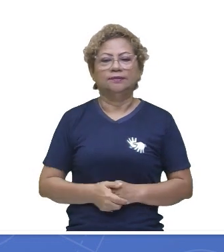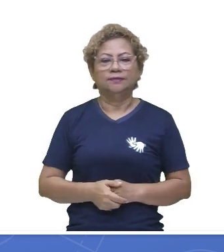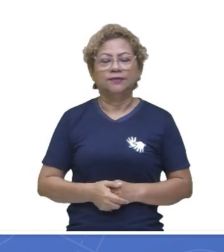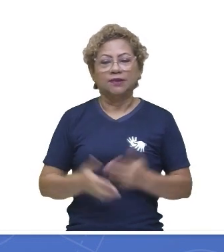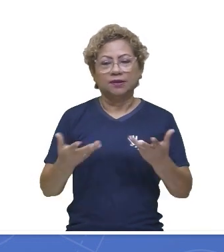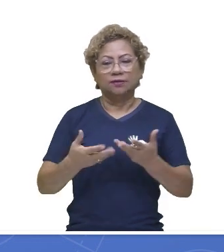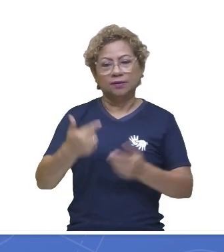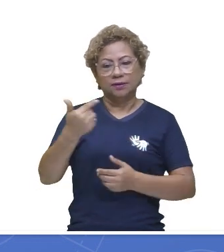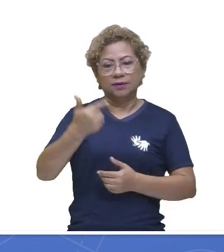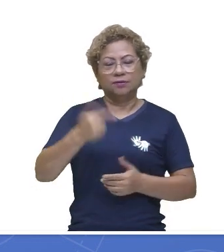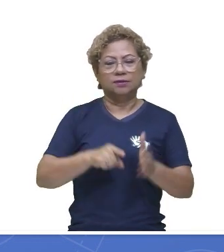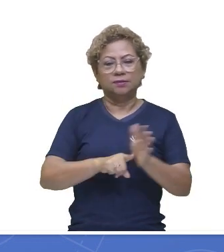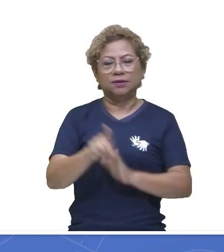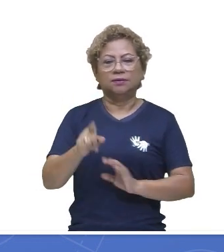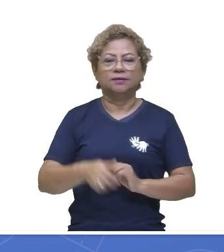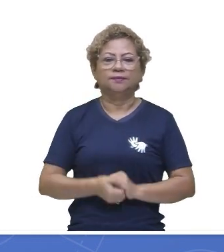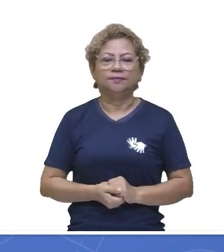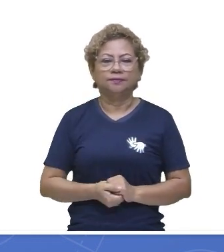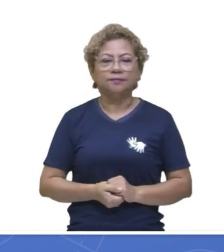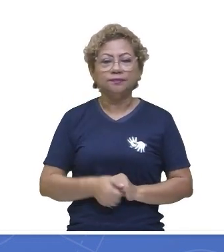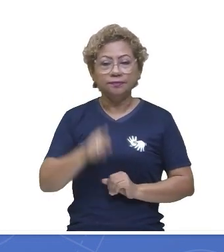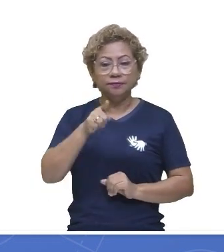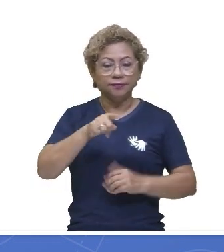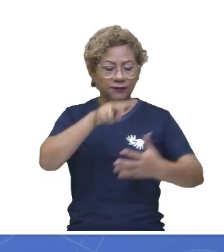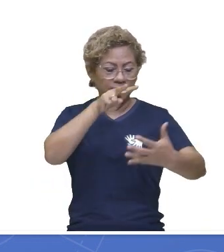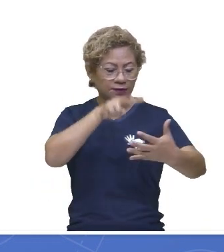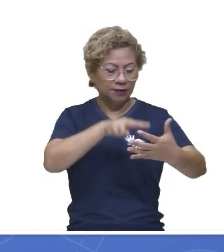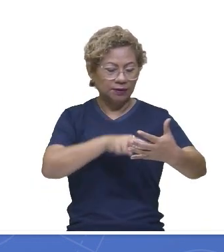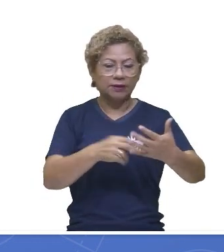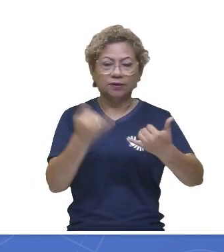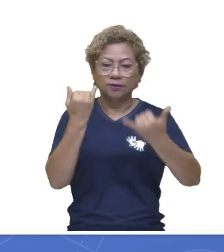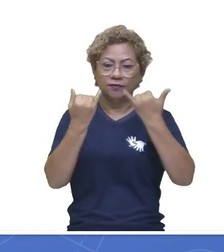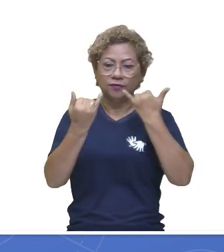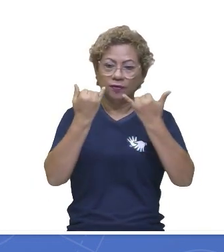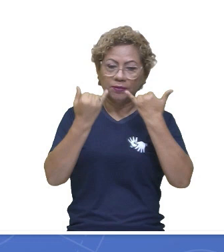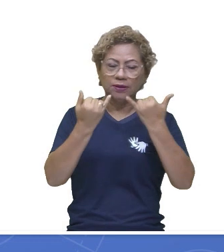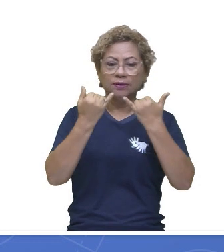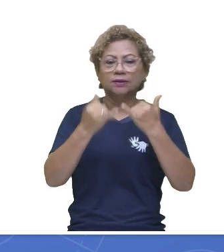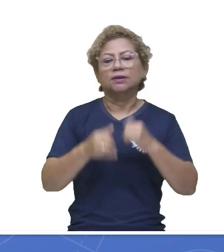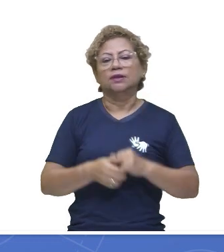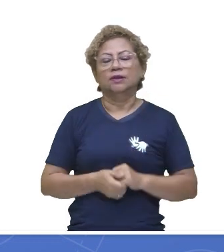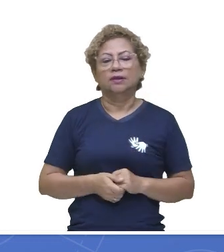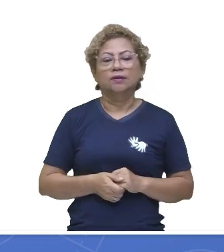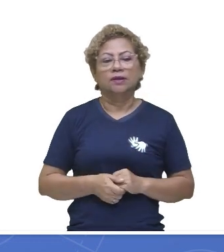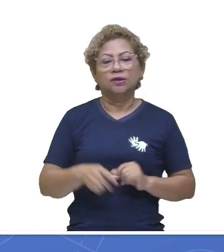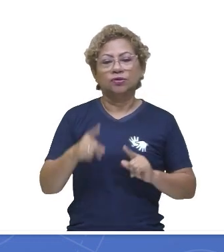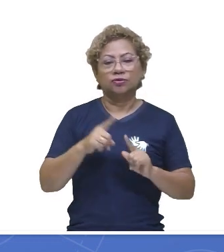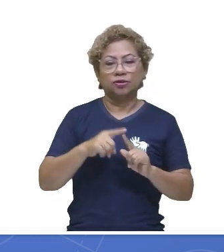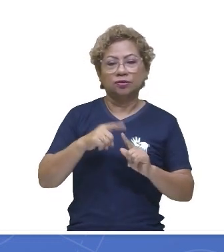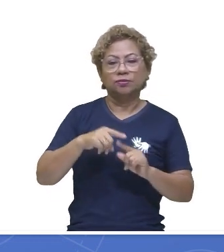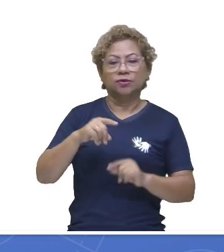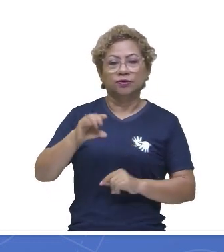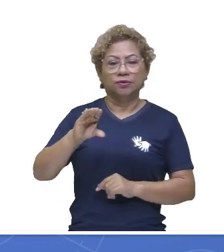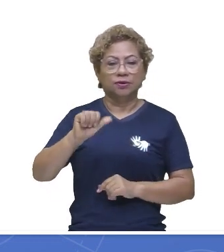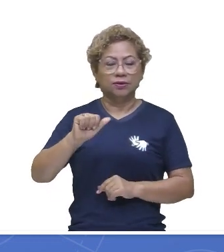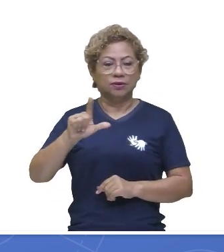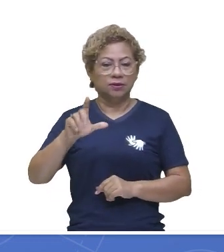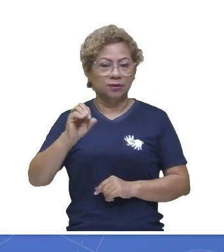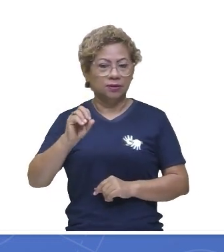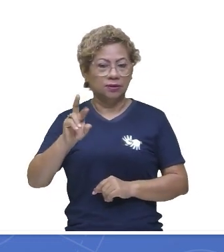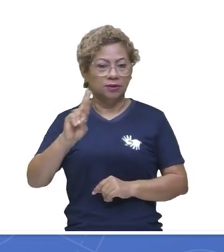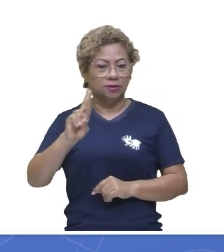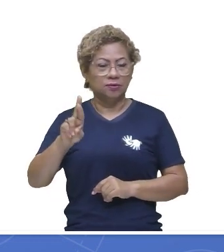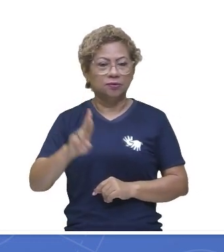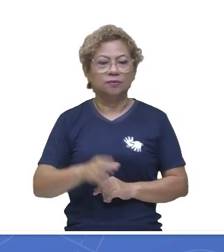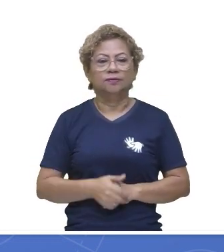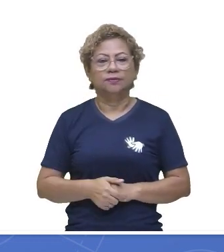para usar a equação fundamental da calorimetria e determinar essa quantidade de calor. Vamos ver se alguém respondeu, parece